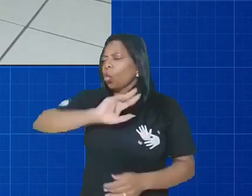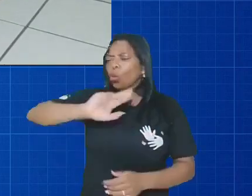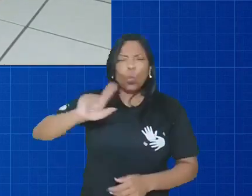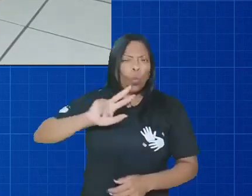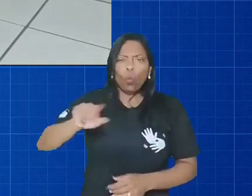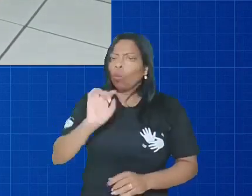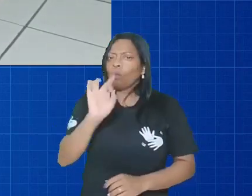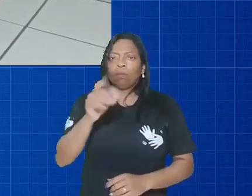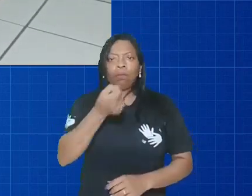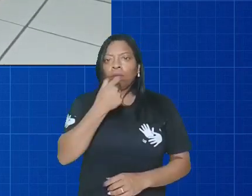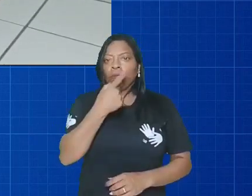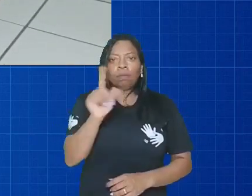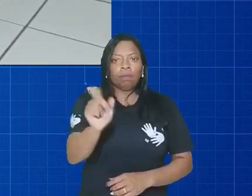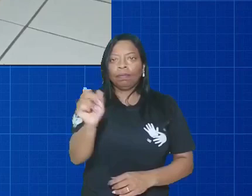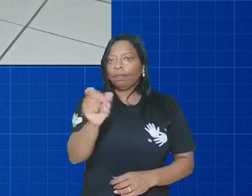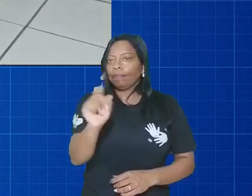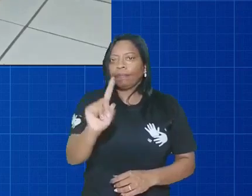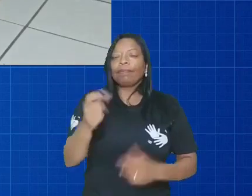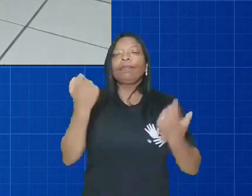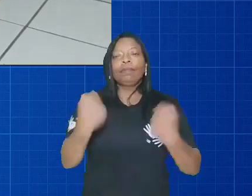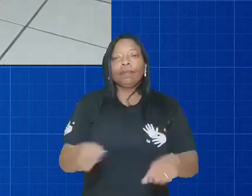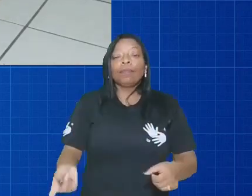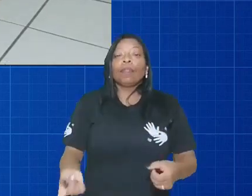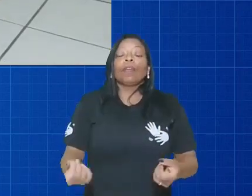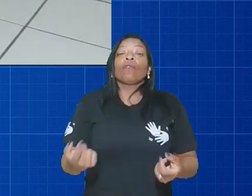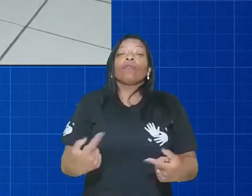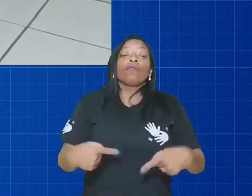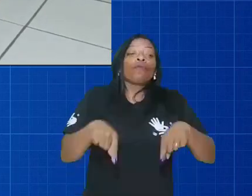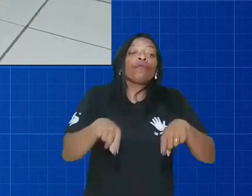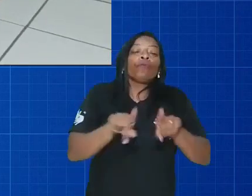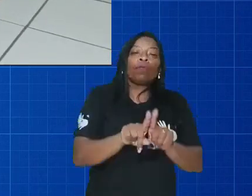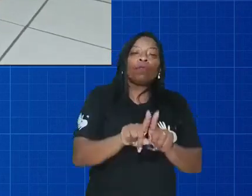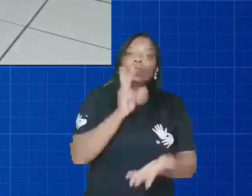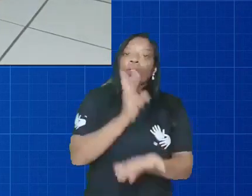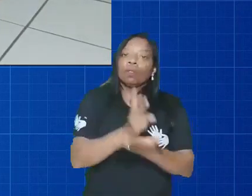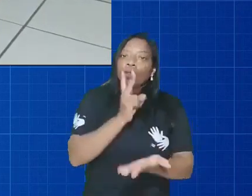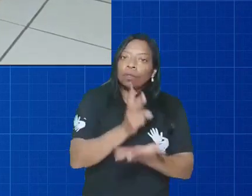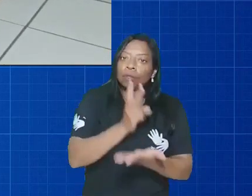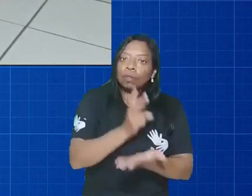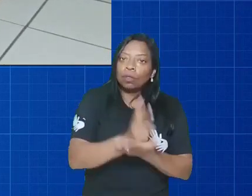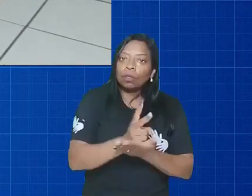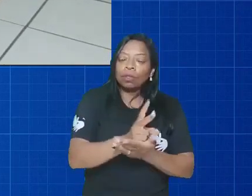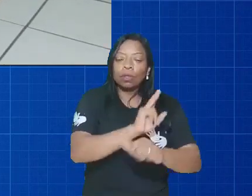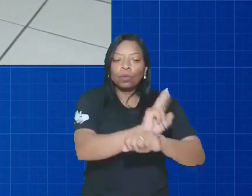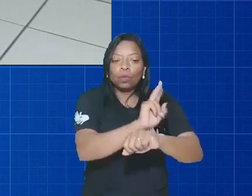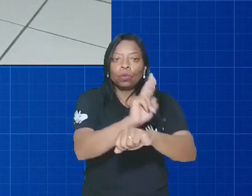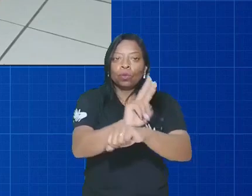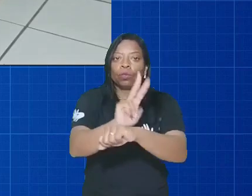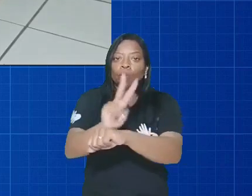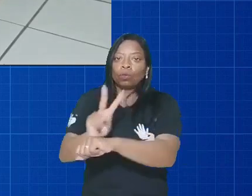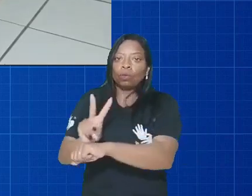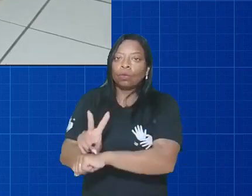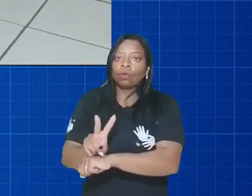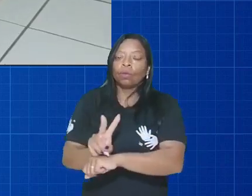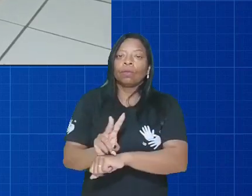esse conhecimento e entendimento de que a gente precisa voltar a fazer a continuidade do nosso cuidado, né? Do